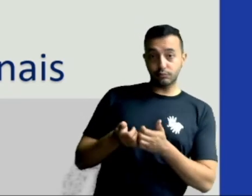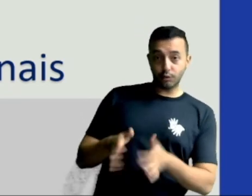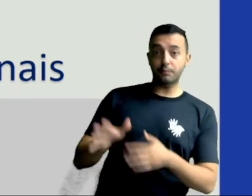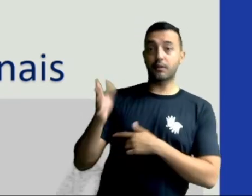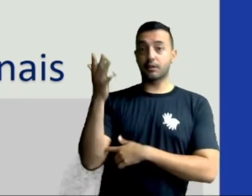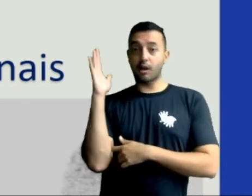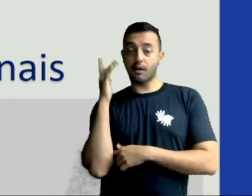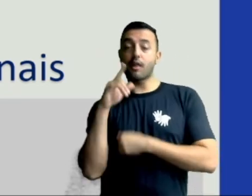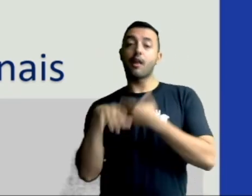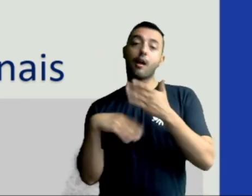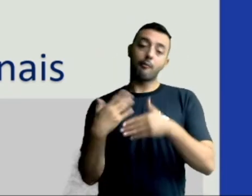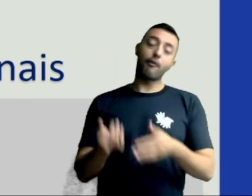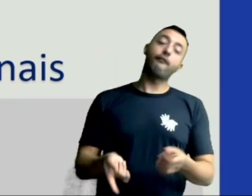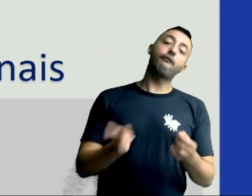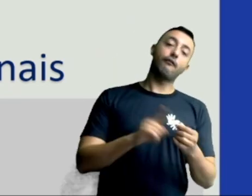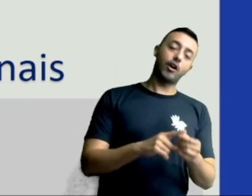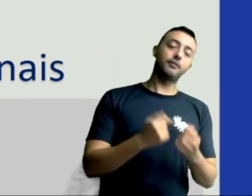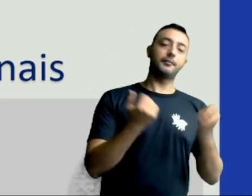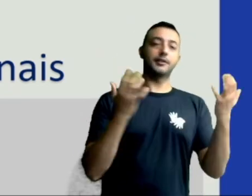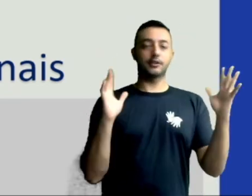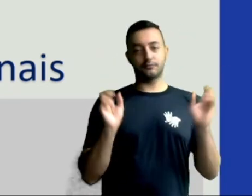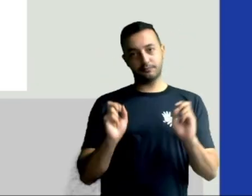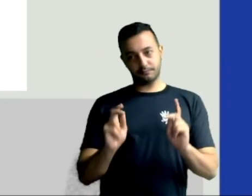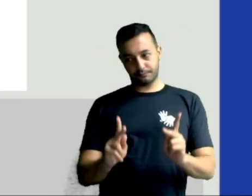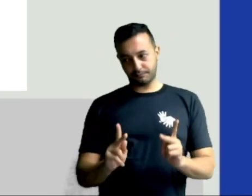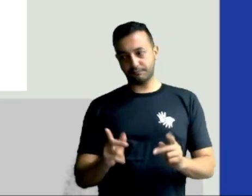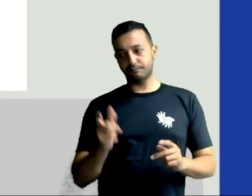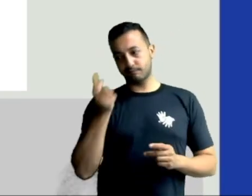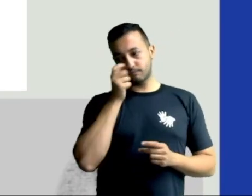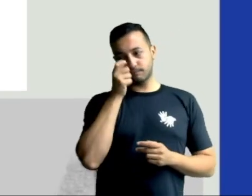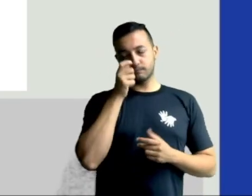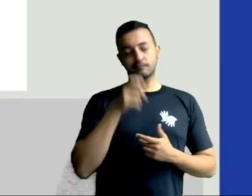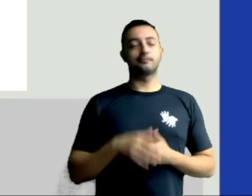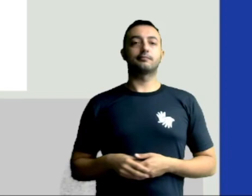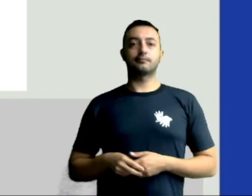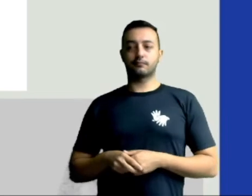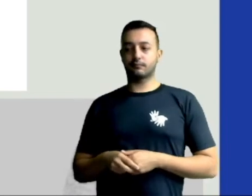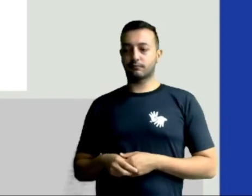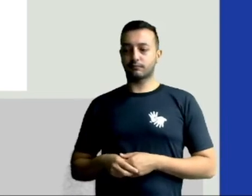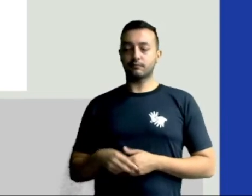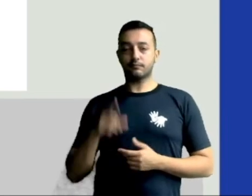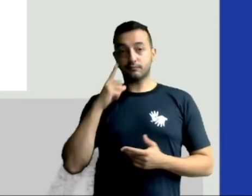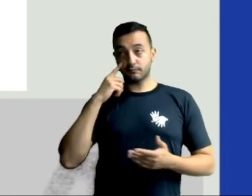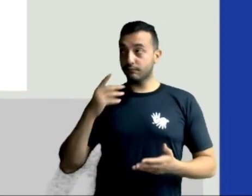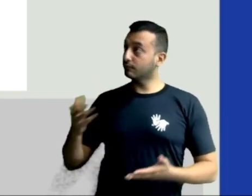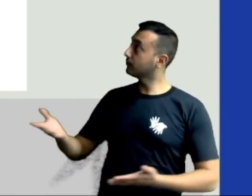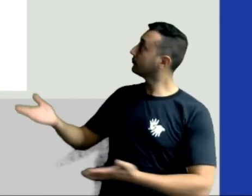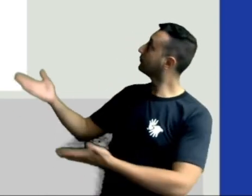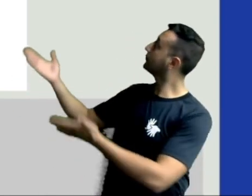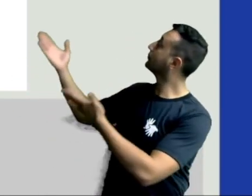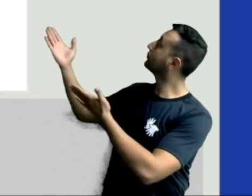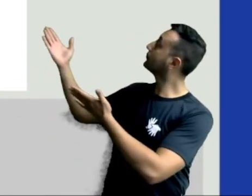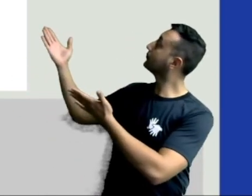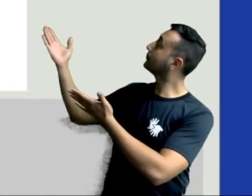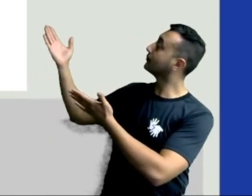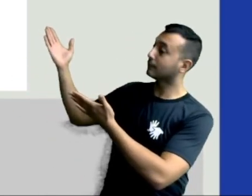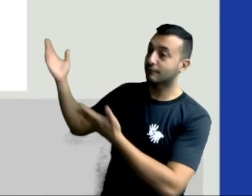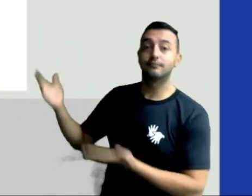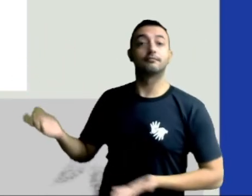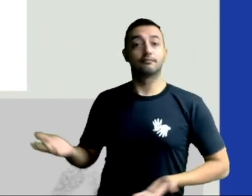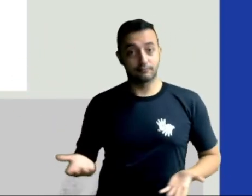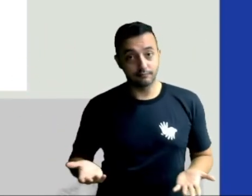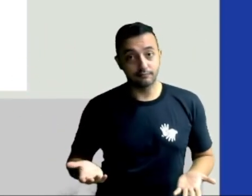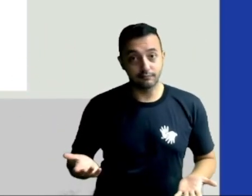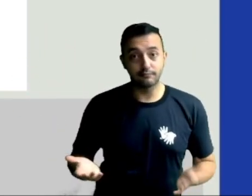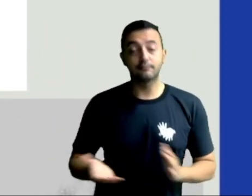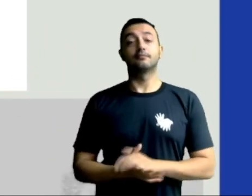gente, tudo volta para a natureza, ok? Muito interessante isso aí. Olha essa cadeia aí alimentar que eu formei